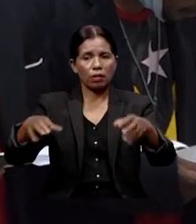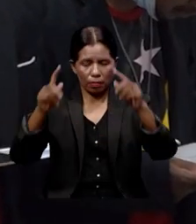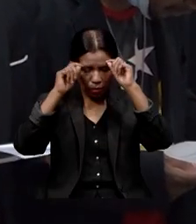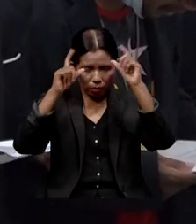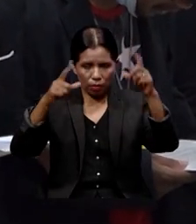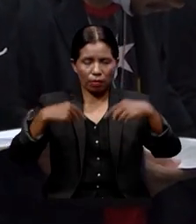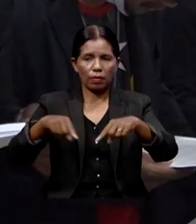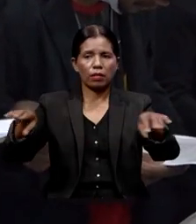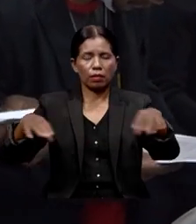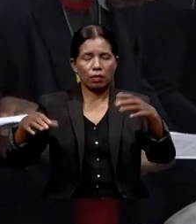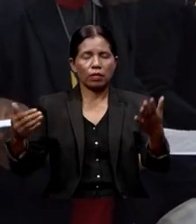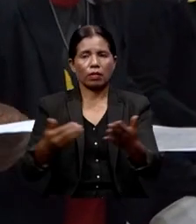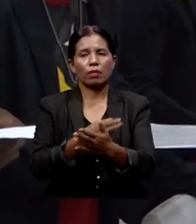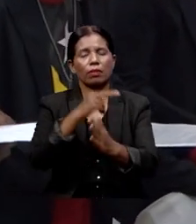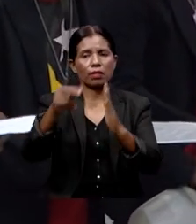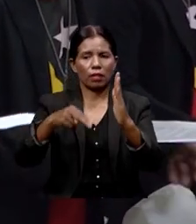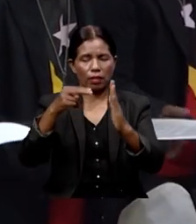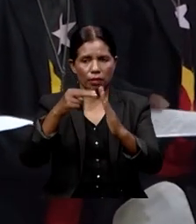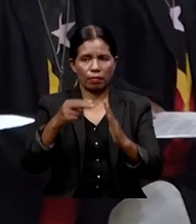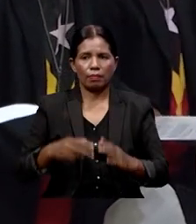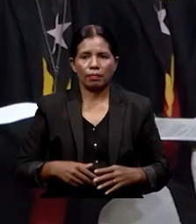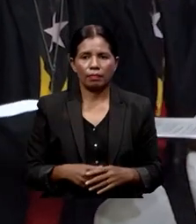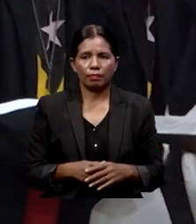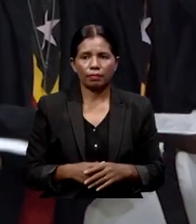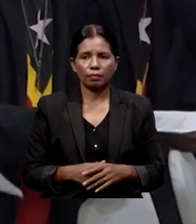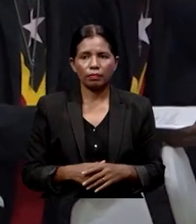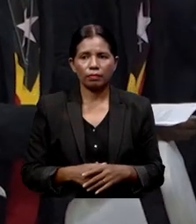Timor-Leste para serviço e Nova Zelândia. Adere Ximenez, bem-vindo Ximenez, GMN.